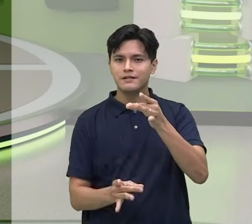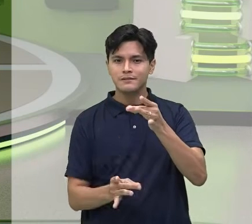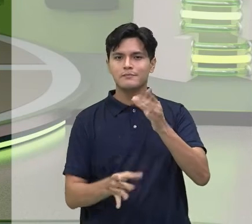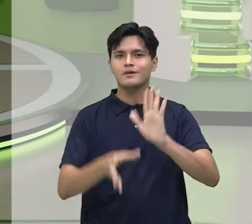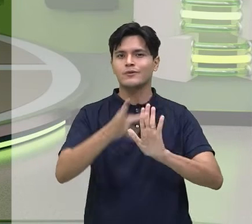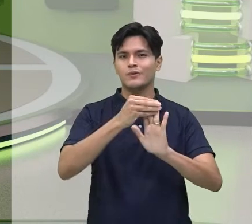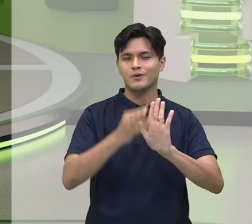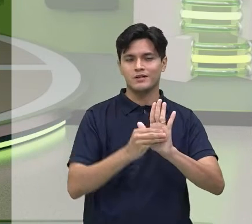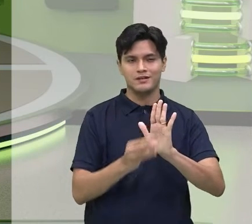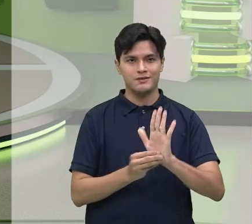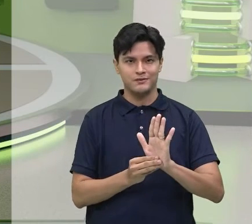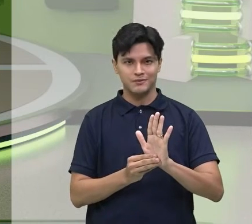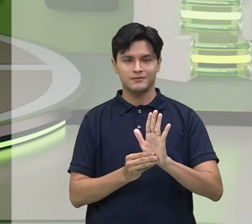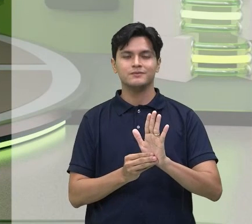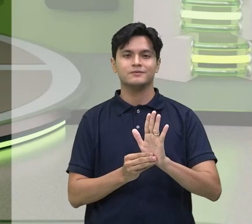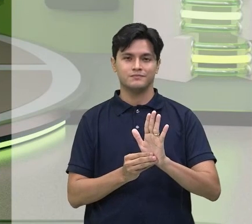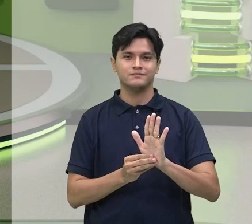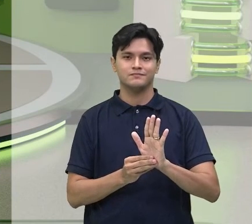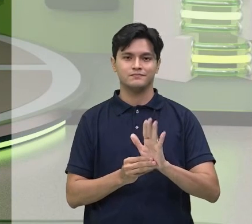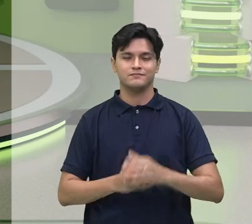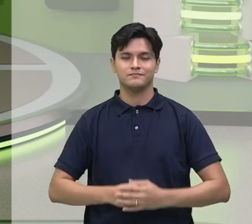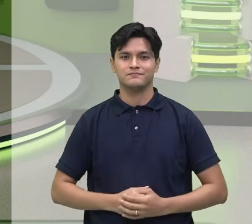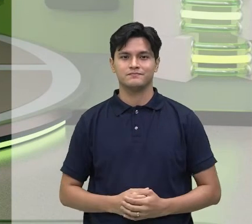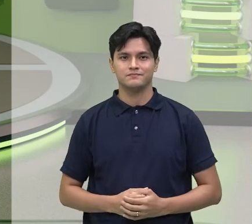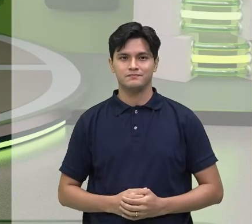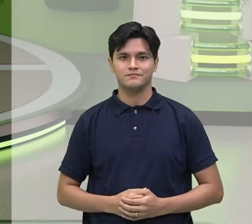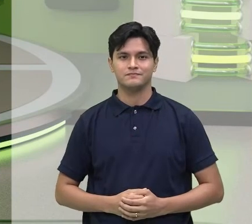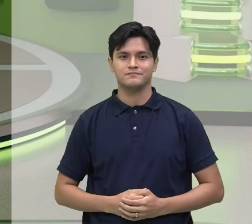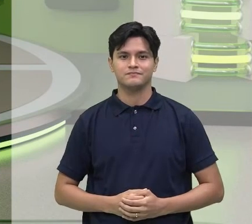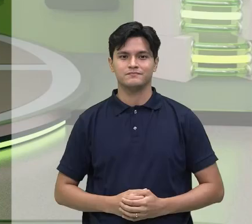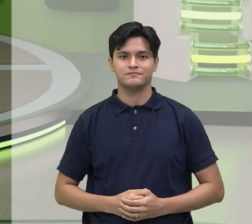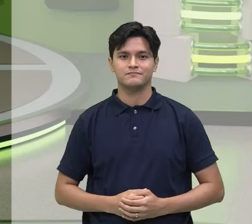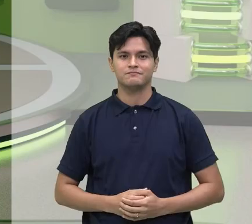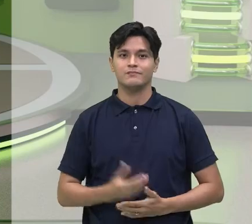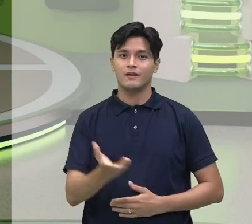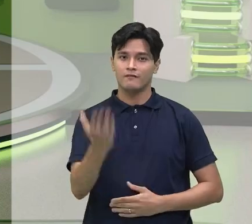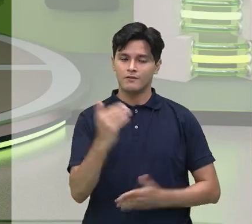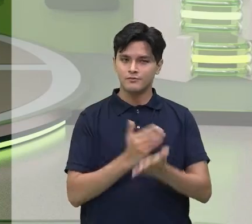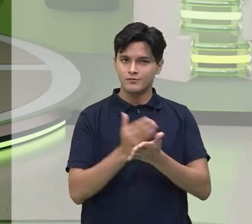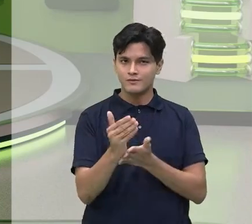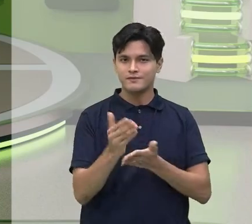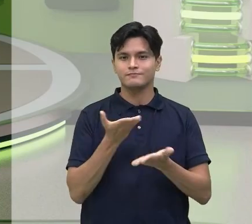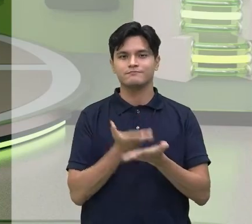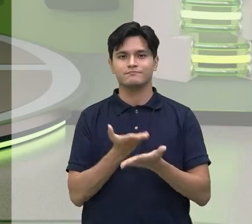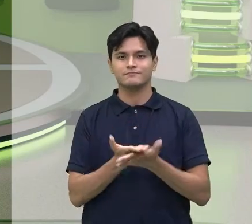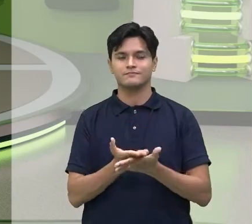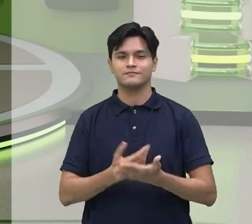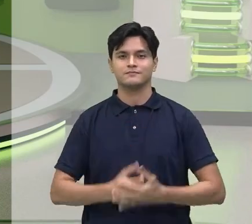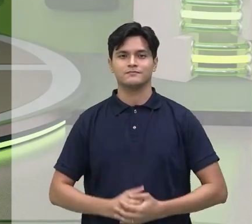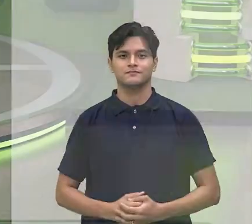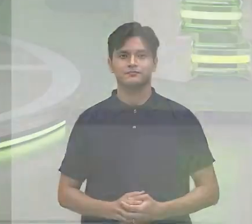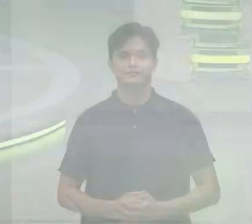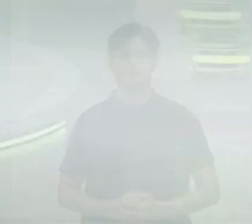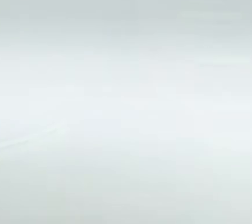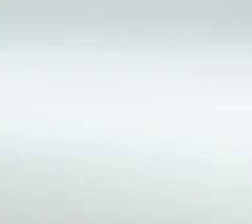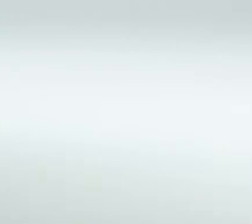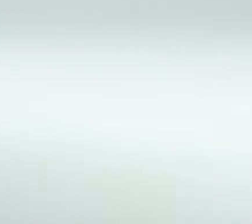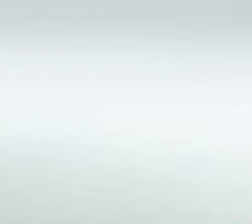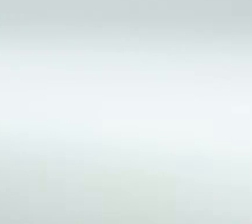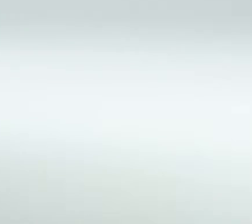o nosso objeto de conhecimento e o detalhamento da aula, vamos dar início, então, à nossa aula.